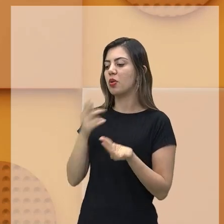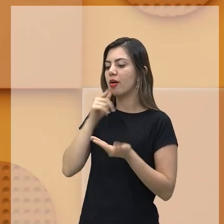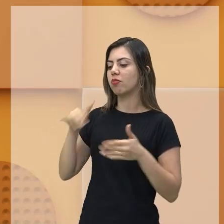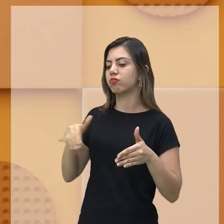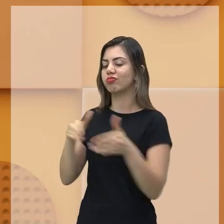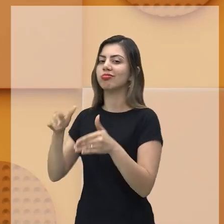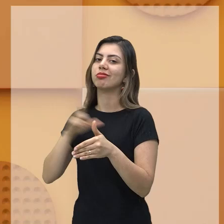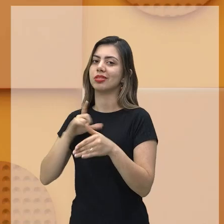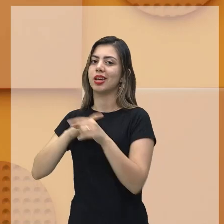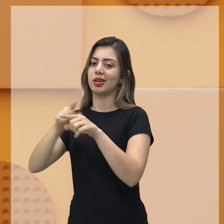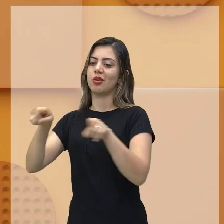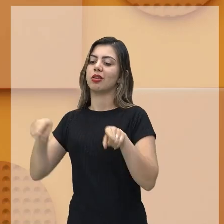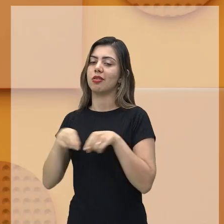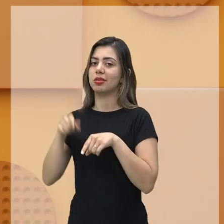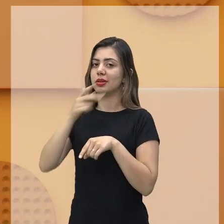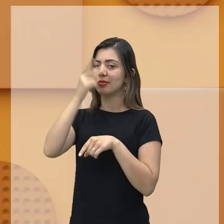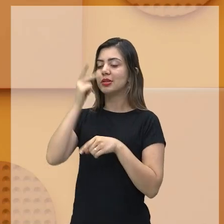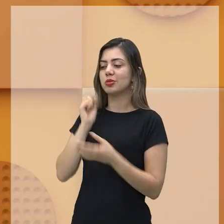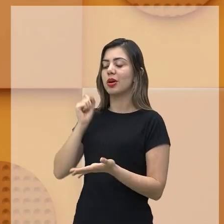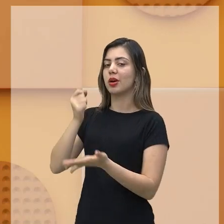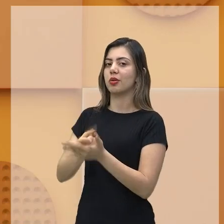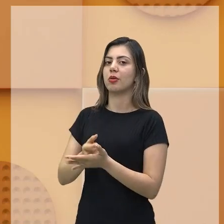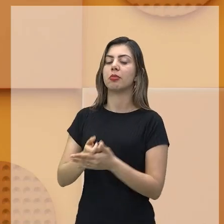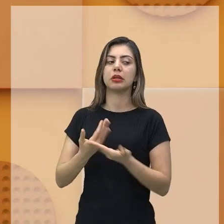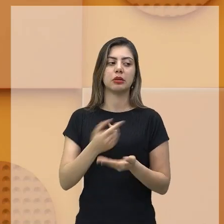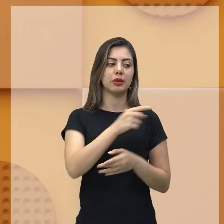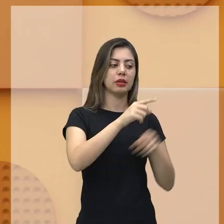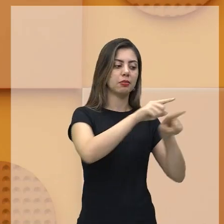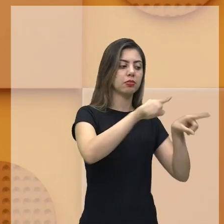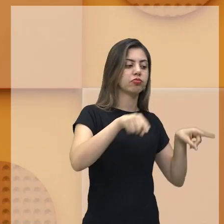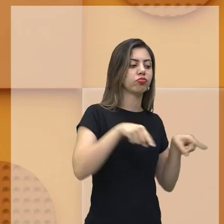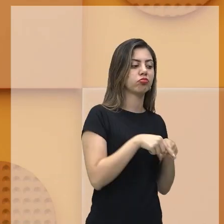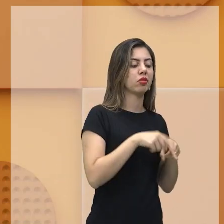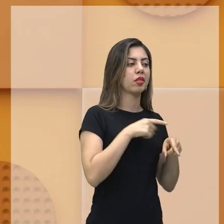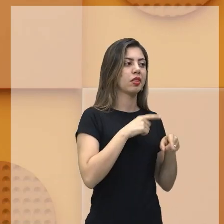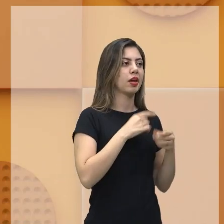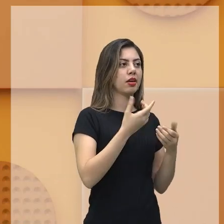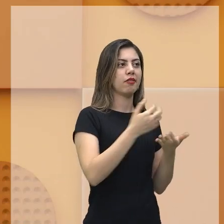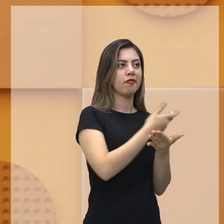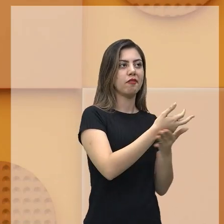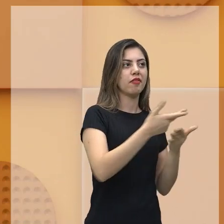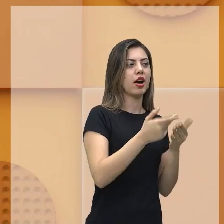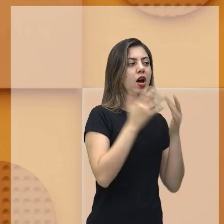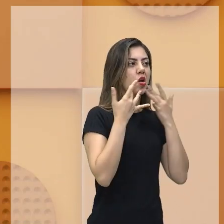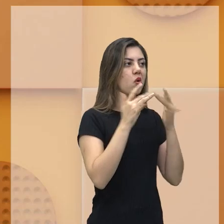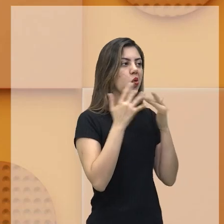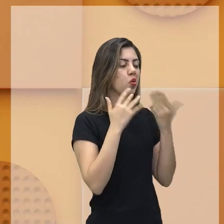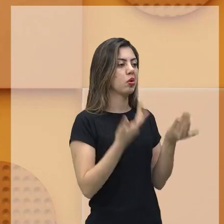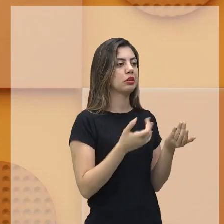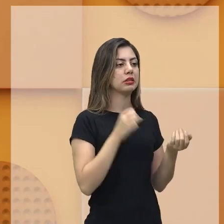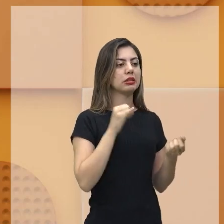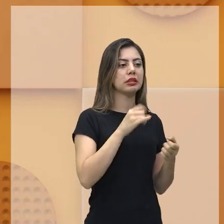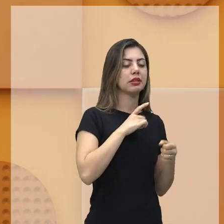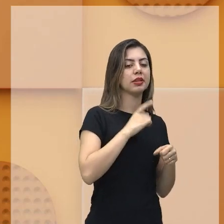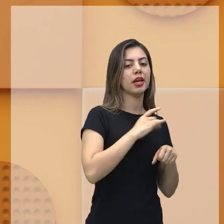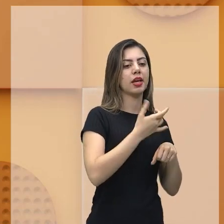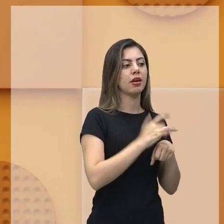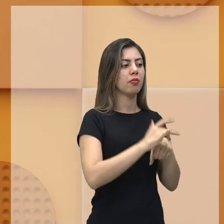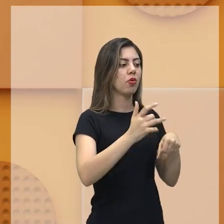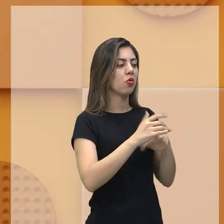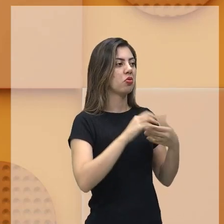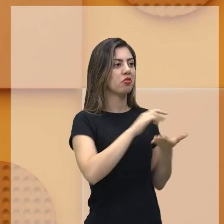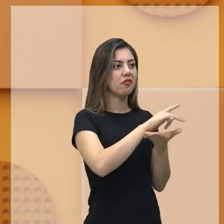nessas terras de posse das populações indígenas. Então, vocês devem imaginar, tá, gente? Se tem mineração, se tem